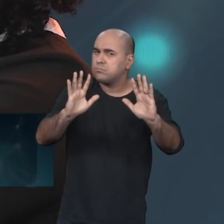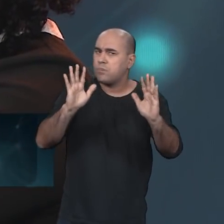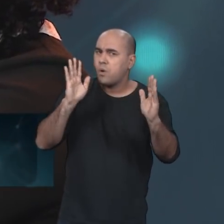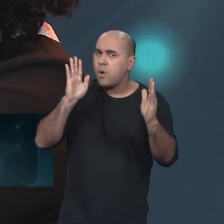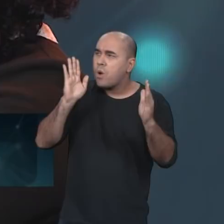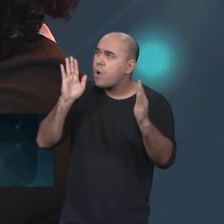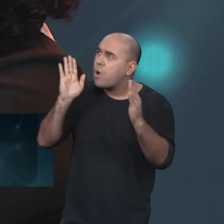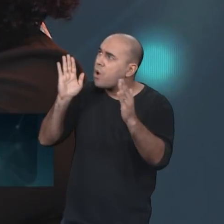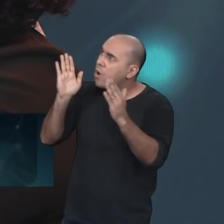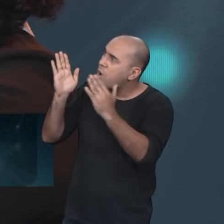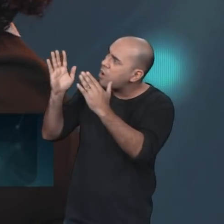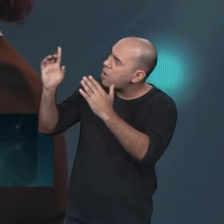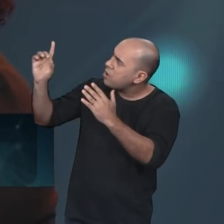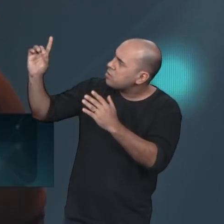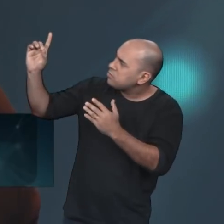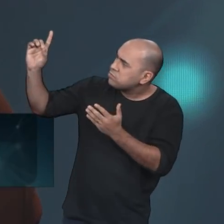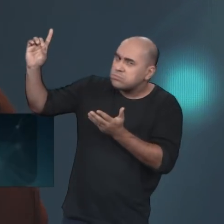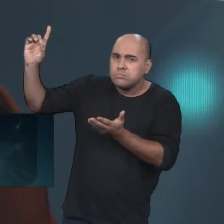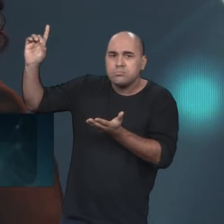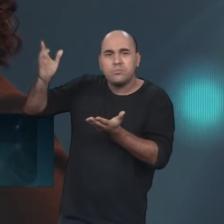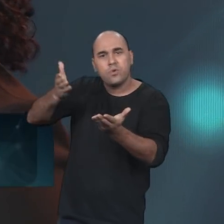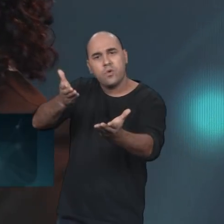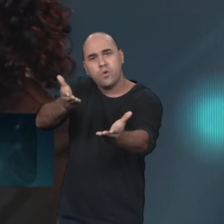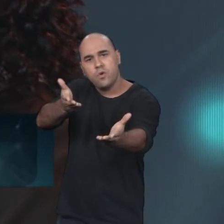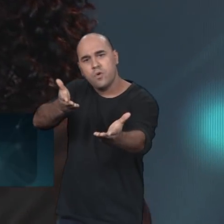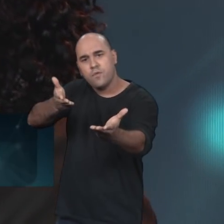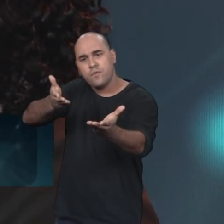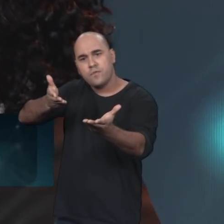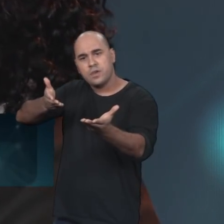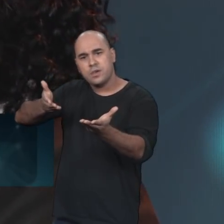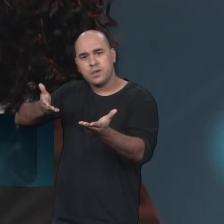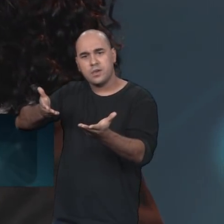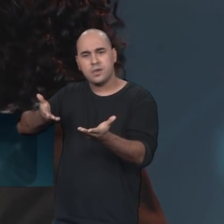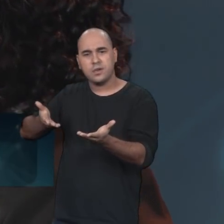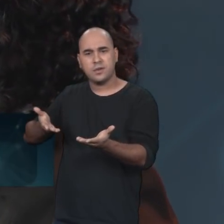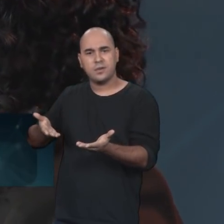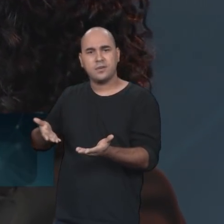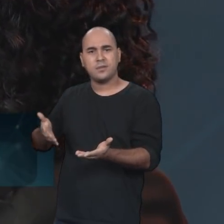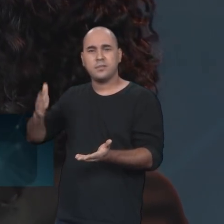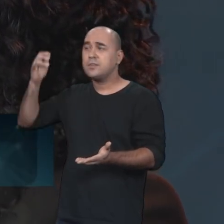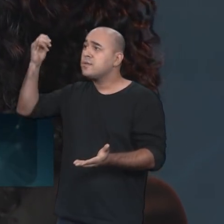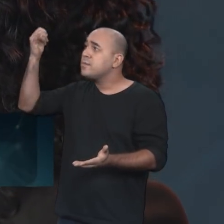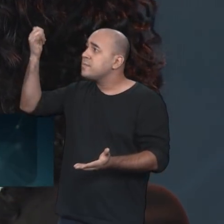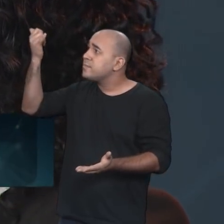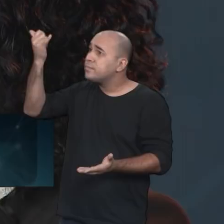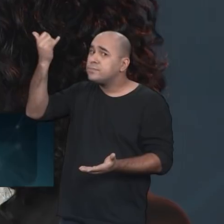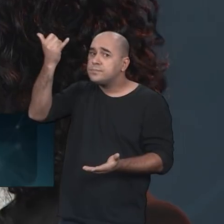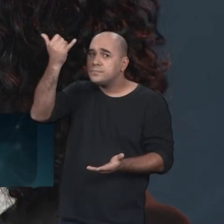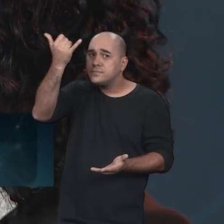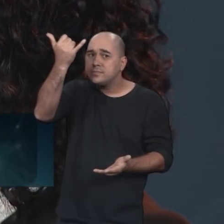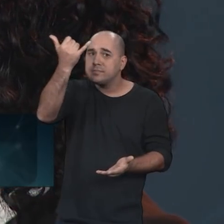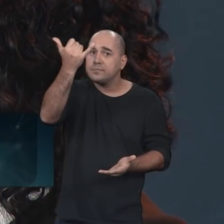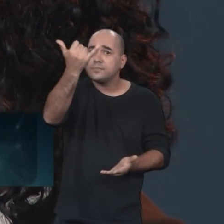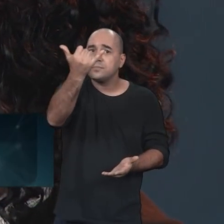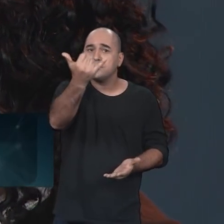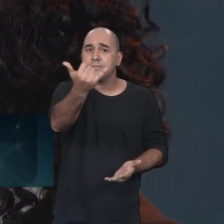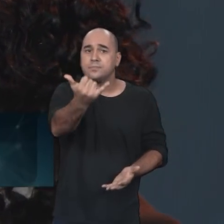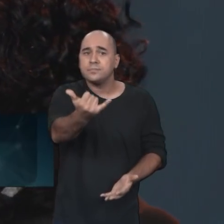convite para aceitar o seu perdão.